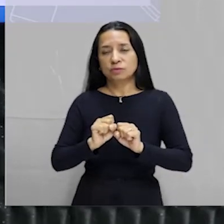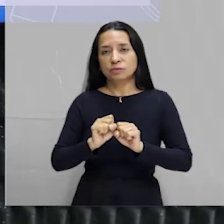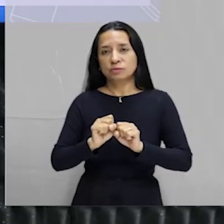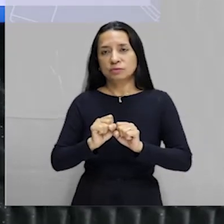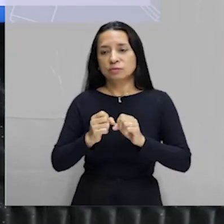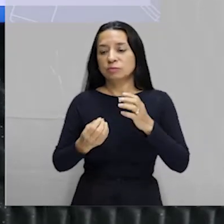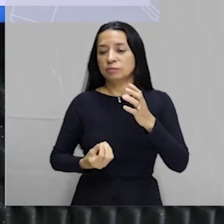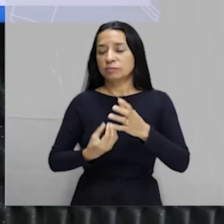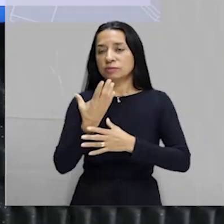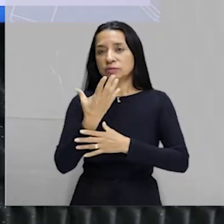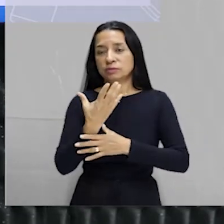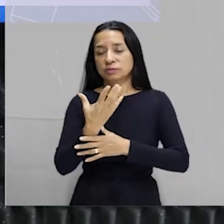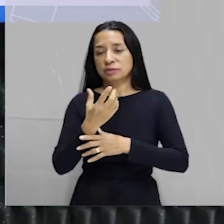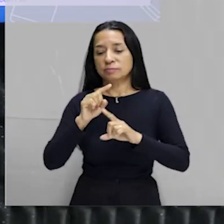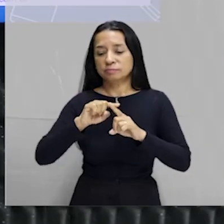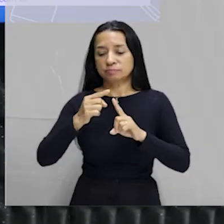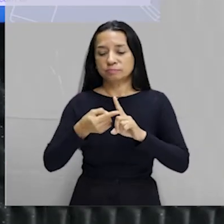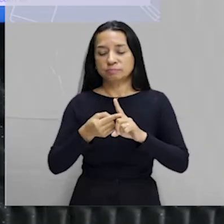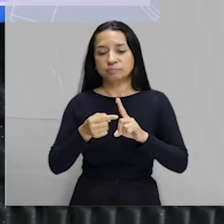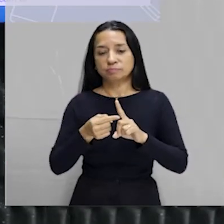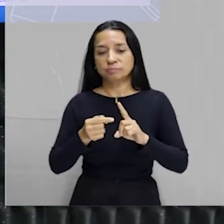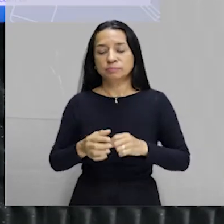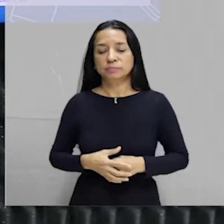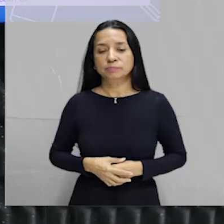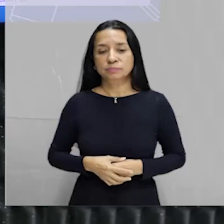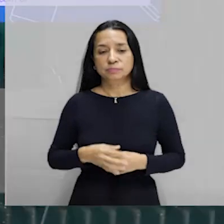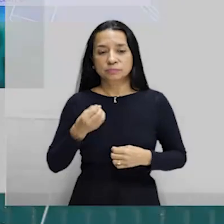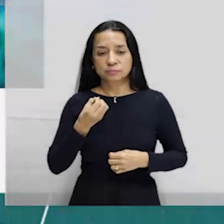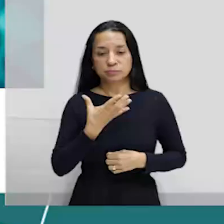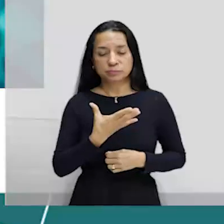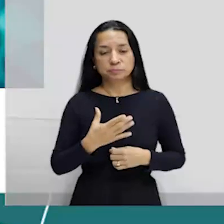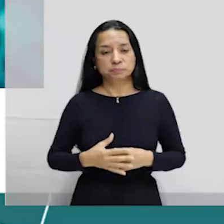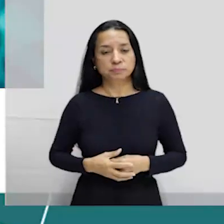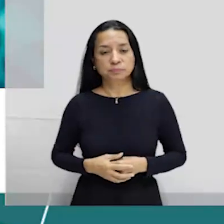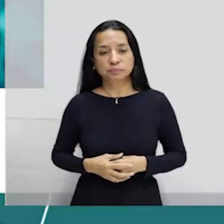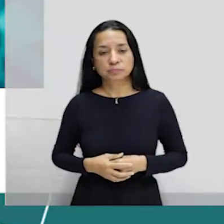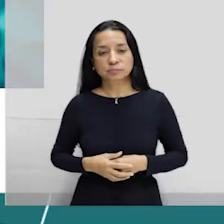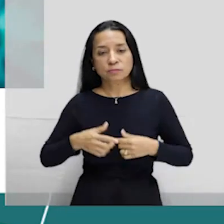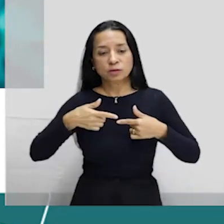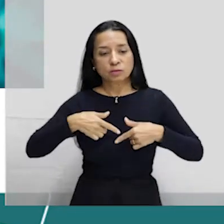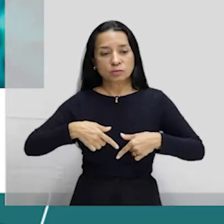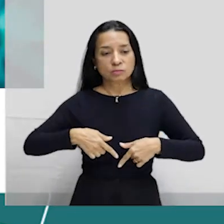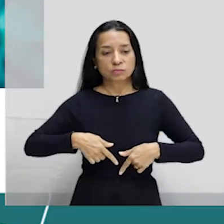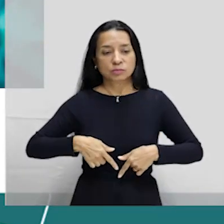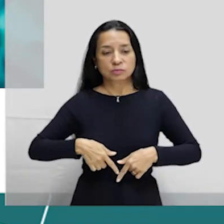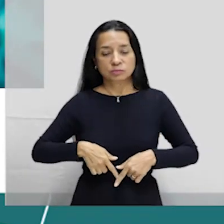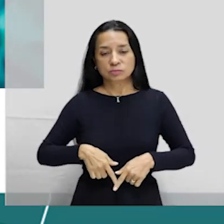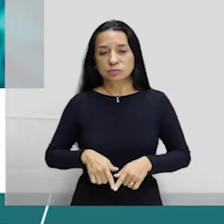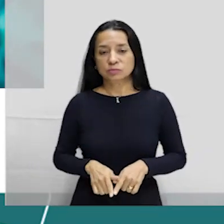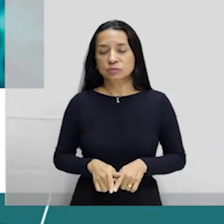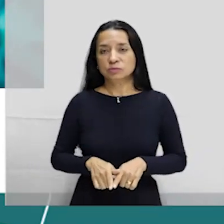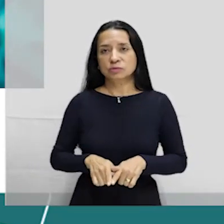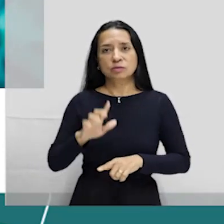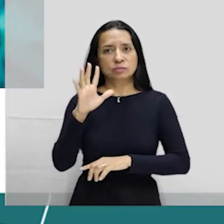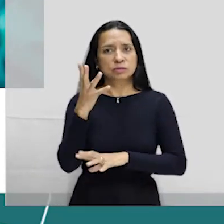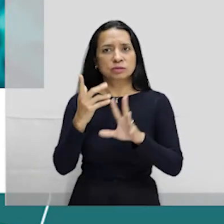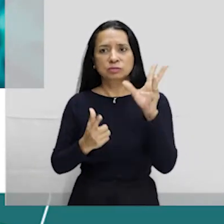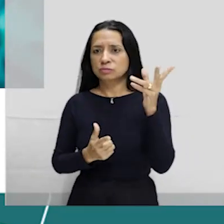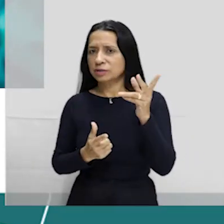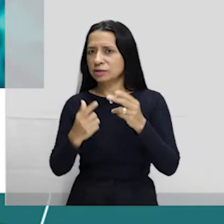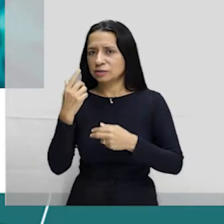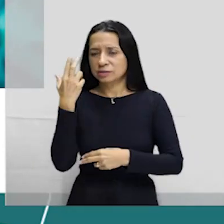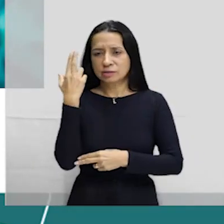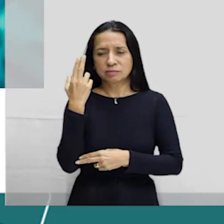acontecer, de aparecer, né, na gravidez. Bem, os gêmeos na natureza não é algo tão incomum não, tá, pessoal?